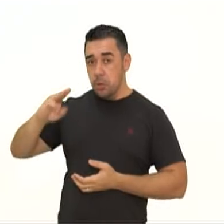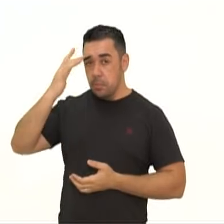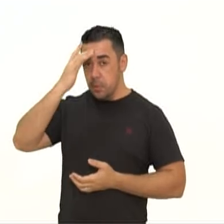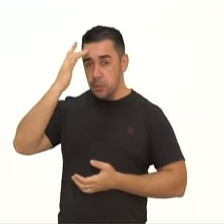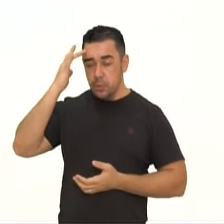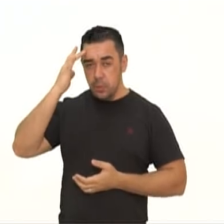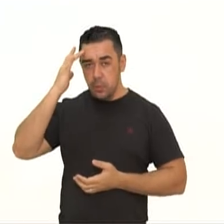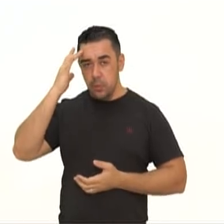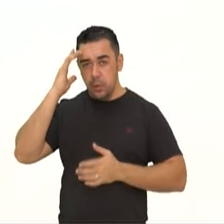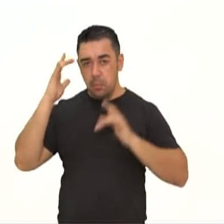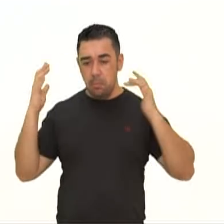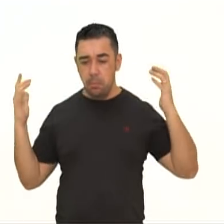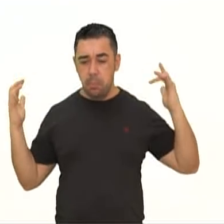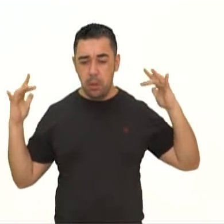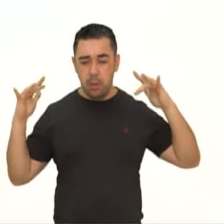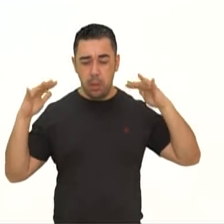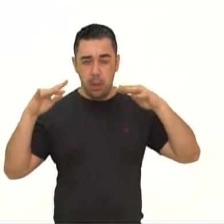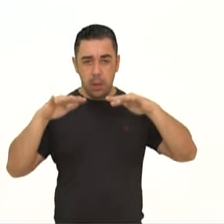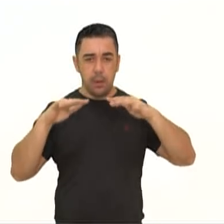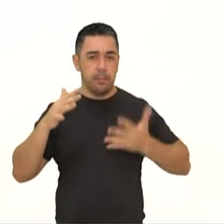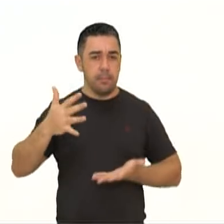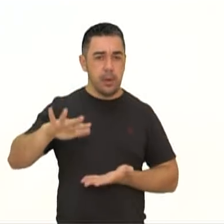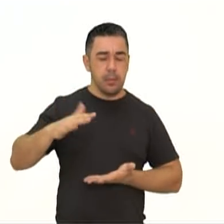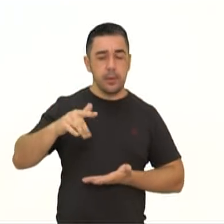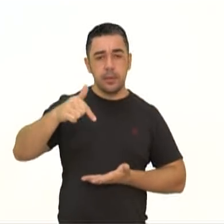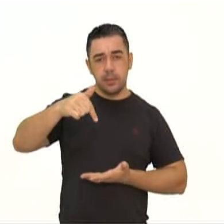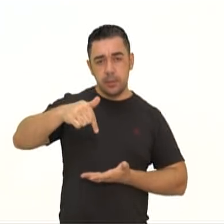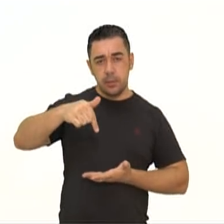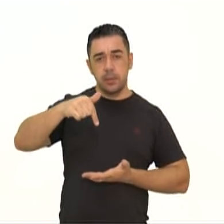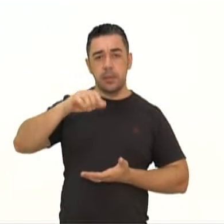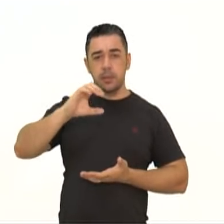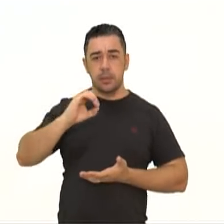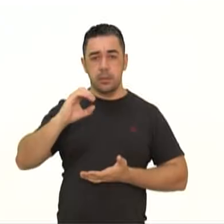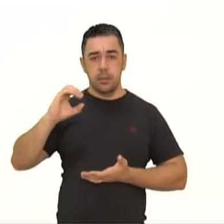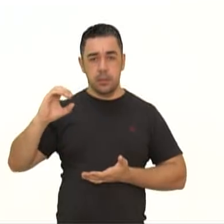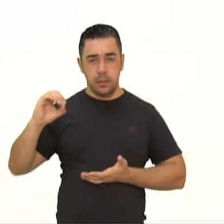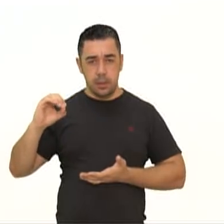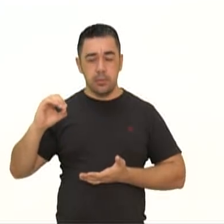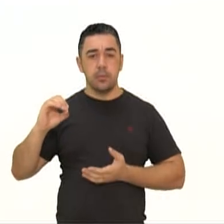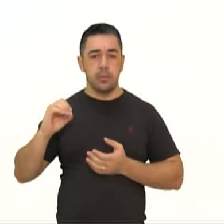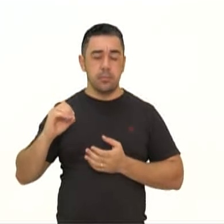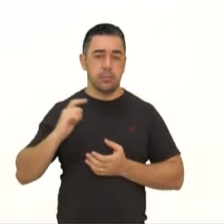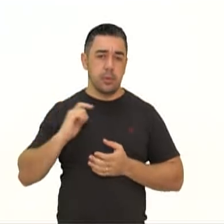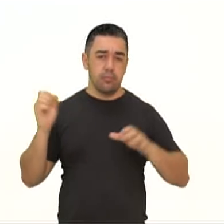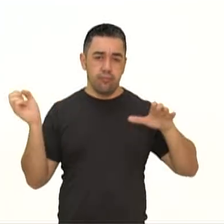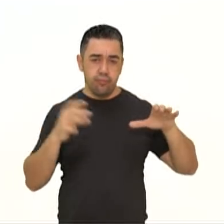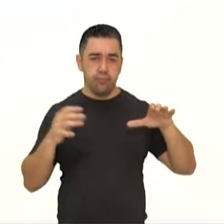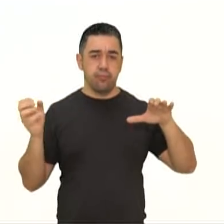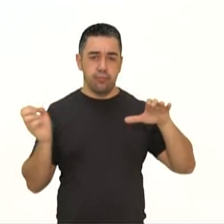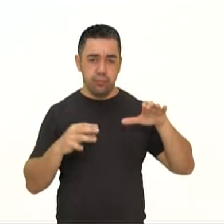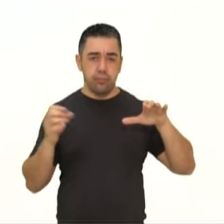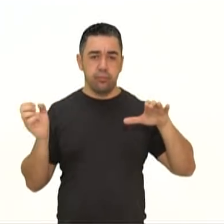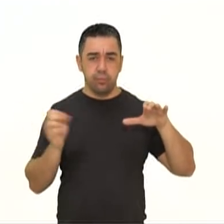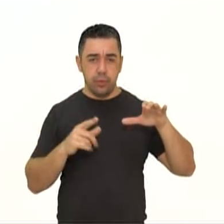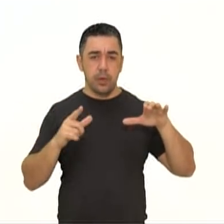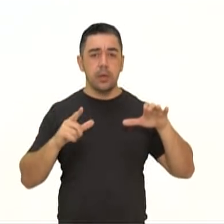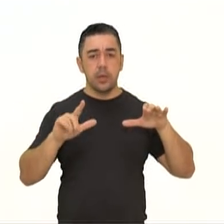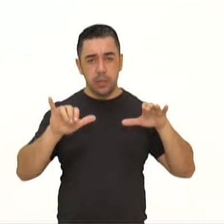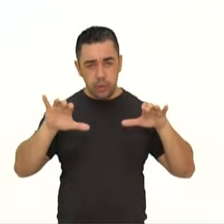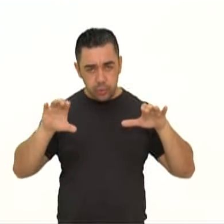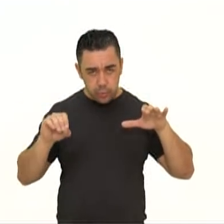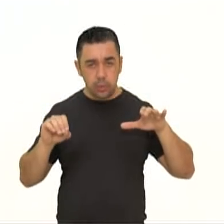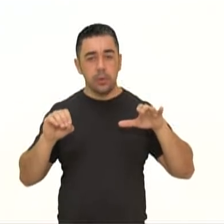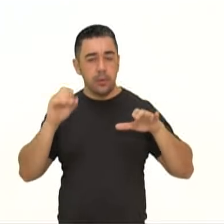pessoas, foram colocadas cerca de 700 containers extras em Copacabana, facilitando o depósito